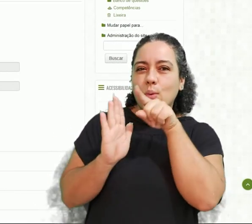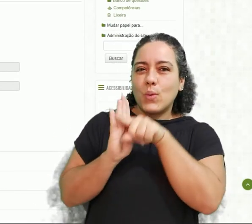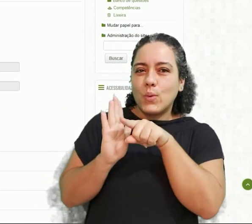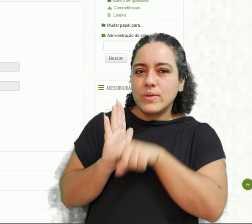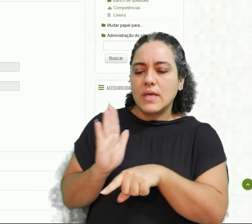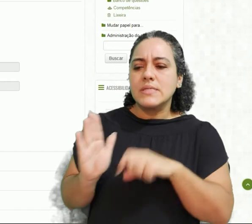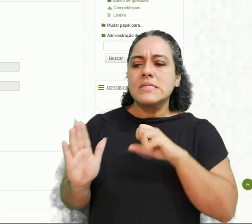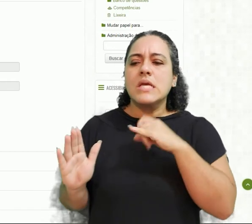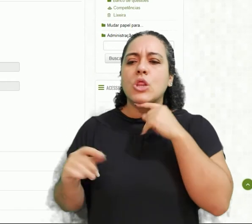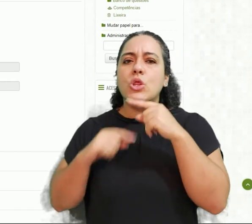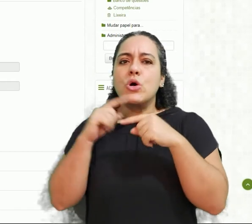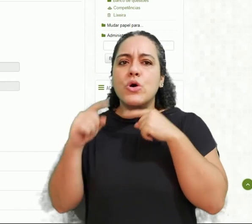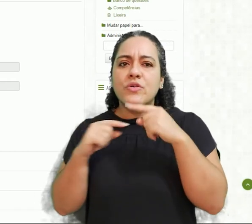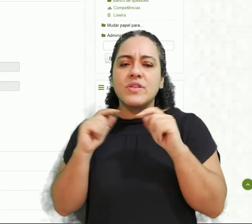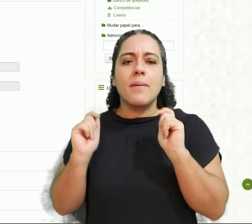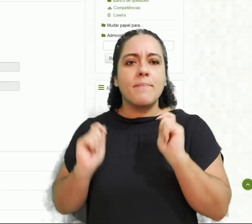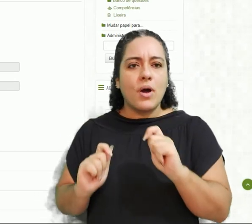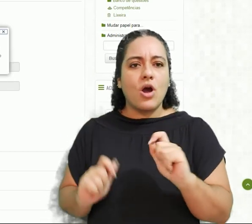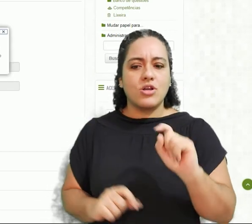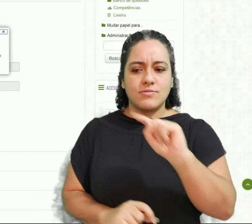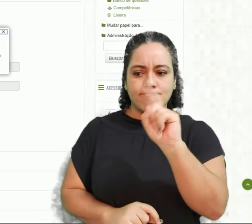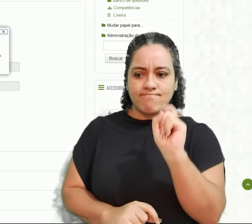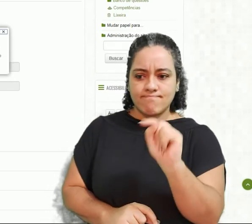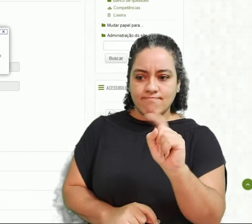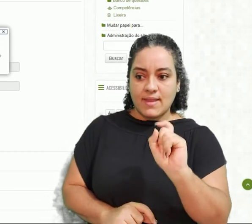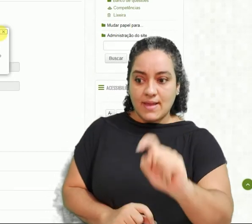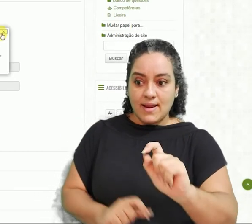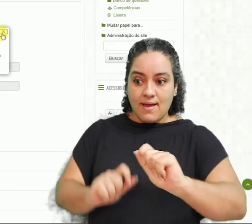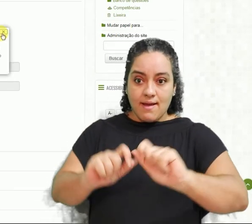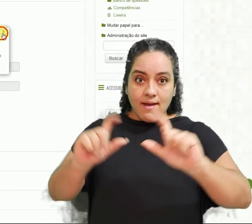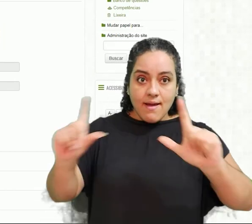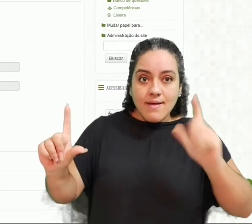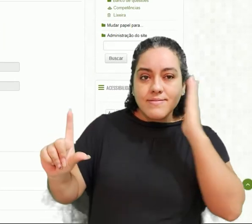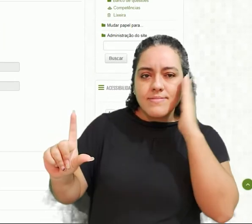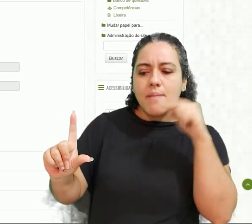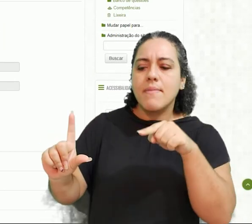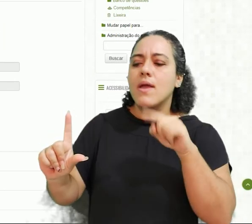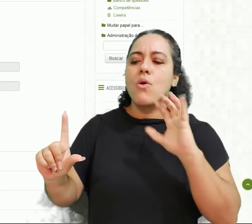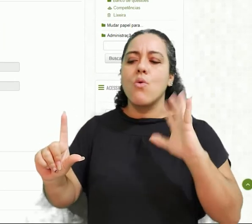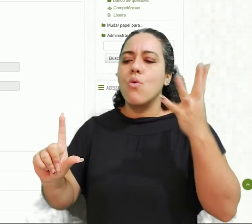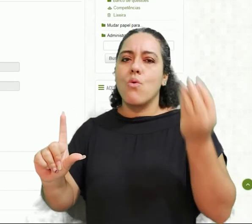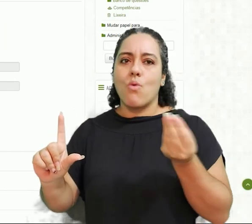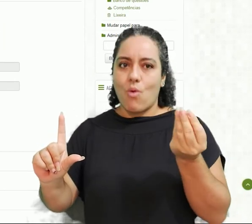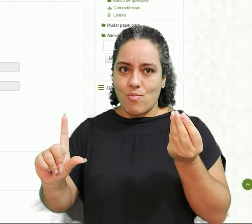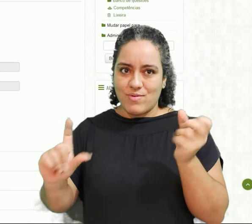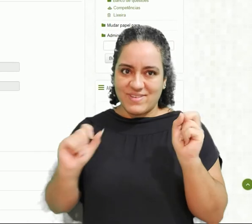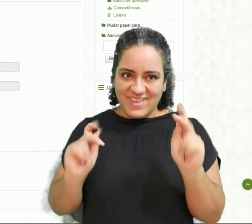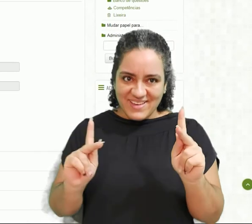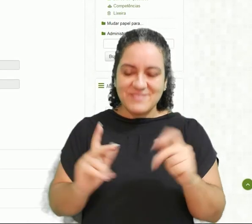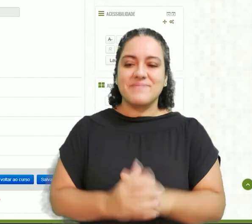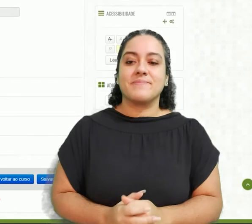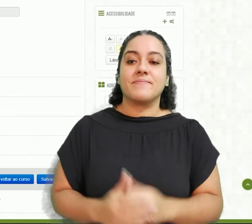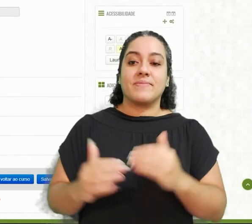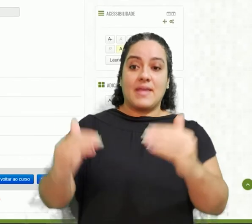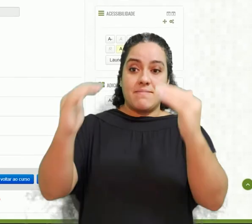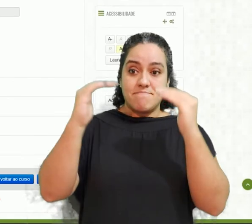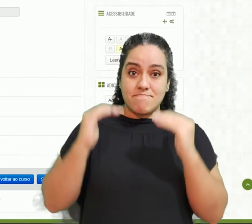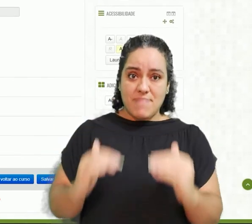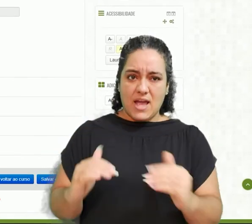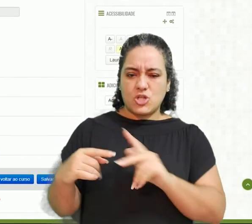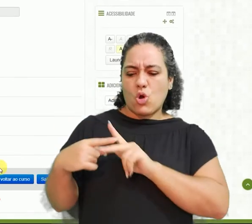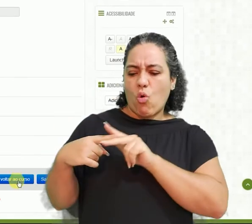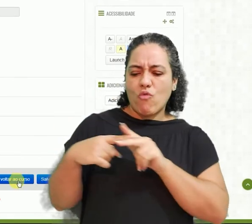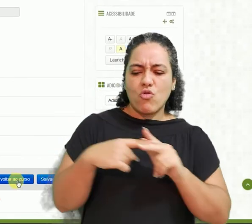perguntinhas caso você tem uma dúvida você pode clicar na perguntinha para poder que acontece tá certo aqui